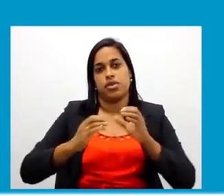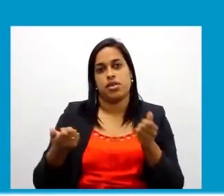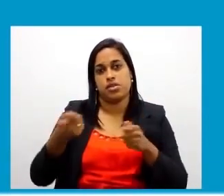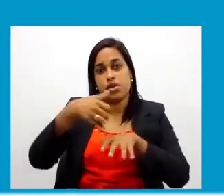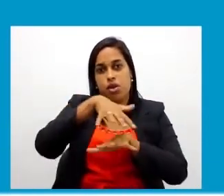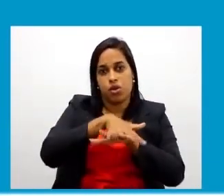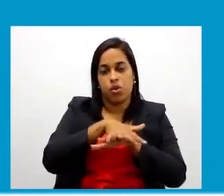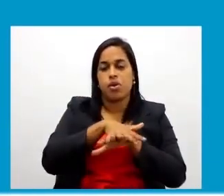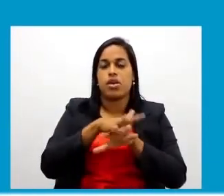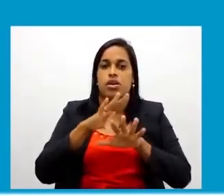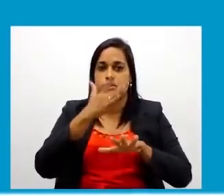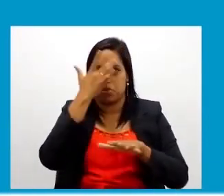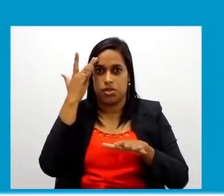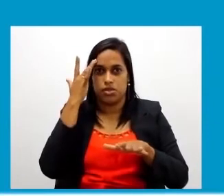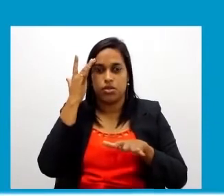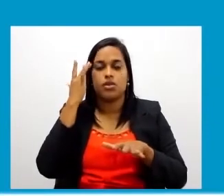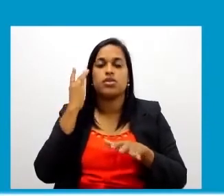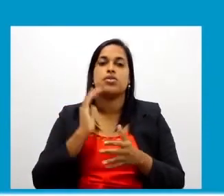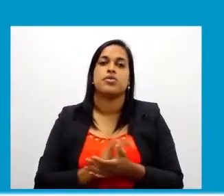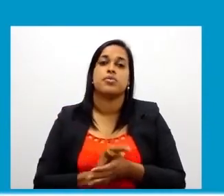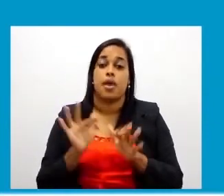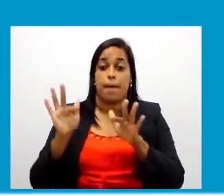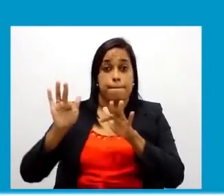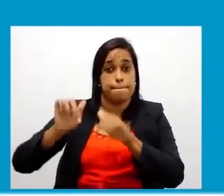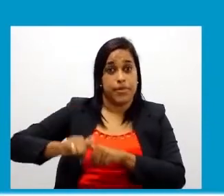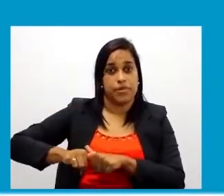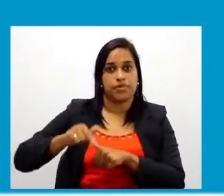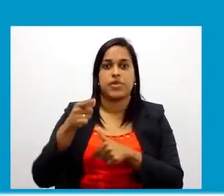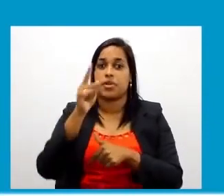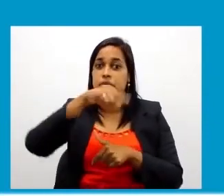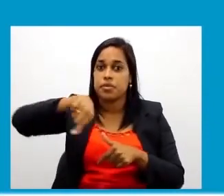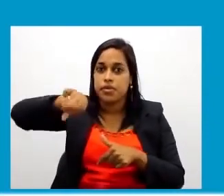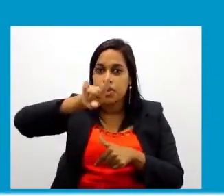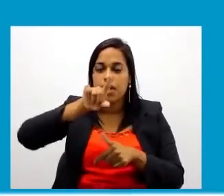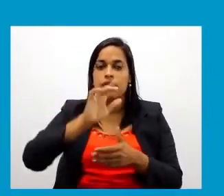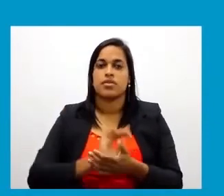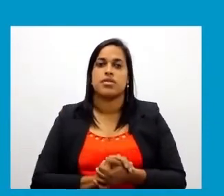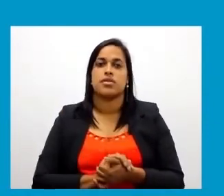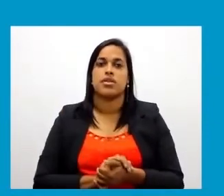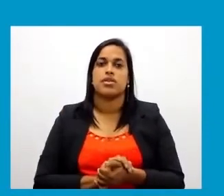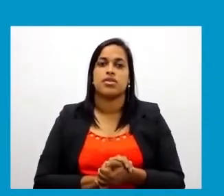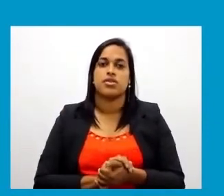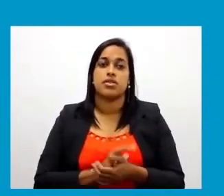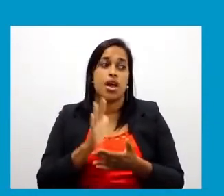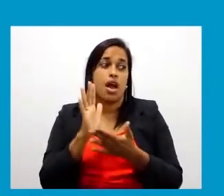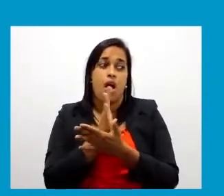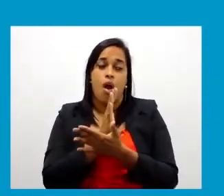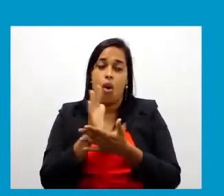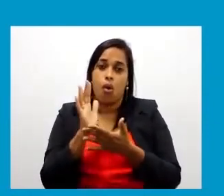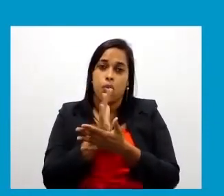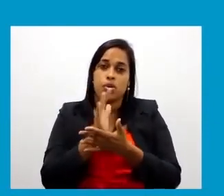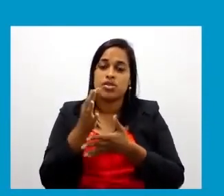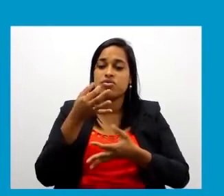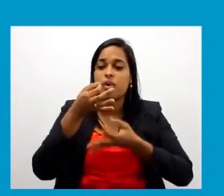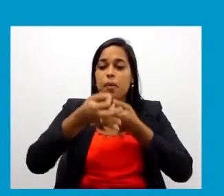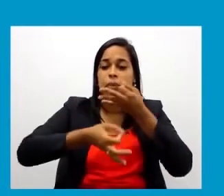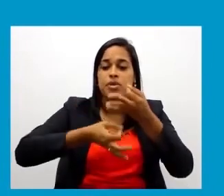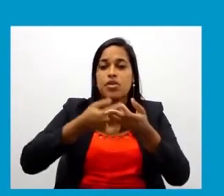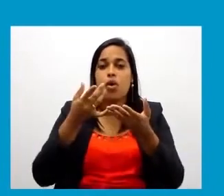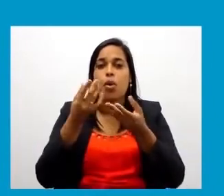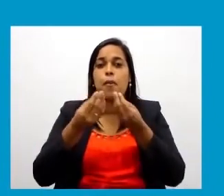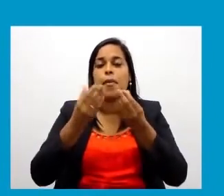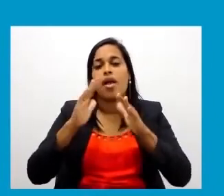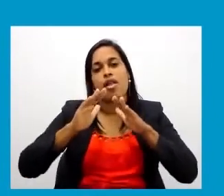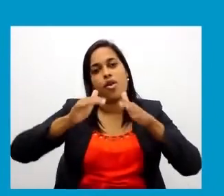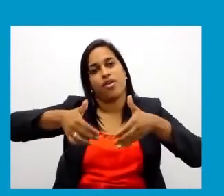e integrar melhor as pessoas. E aí, por fim, eu trouxe para vocês dicas de como melhorar